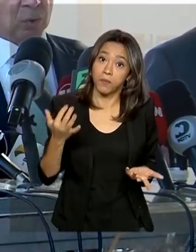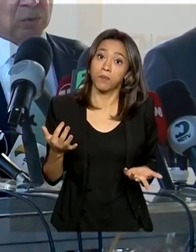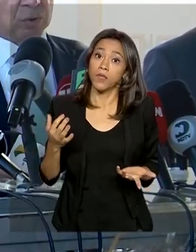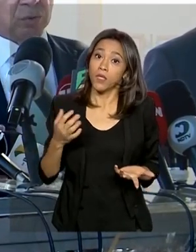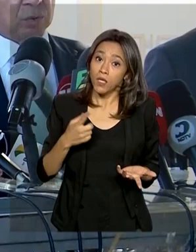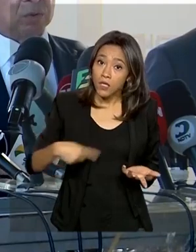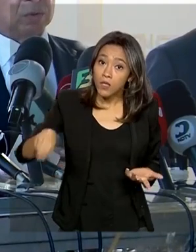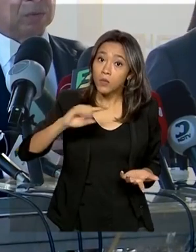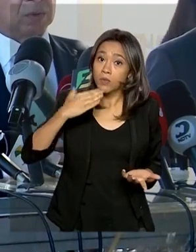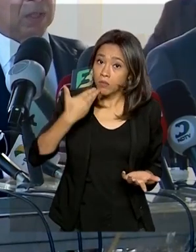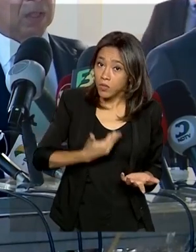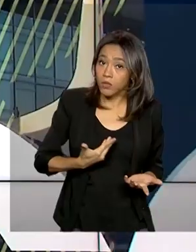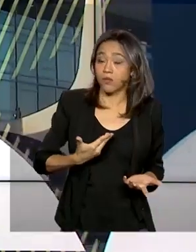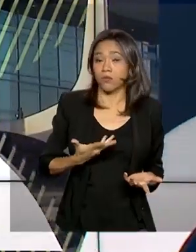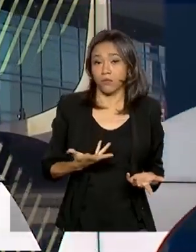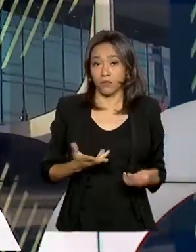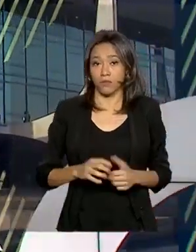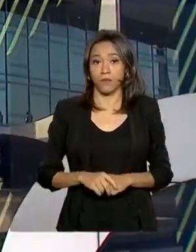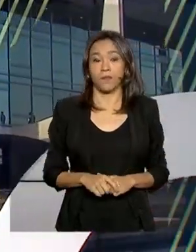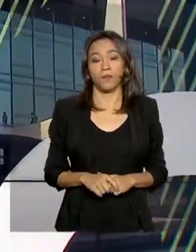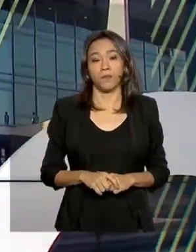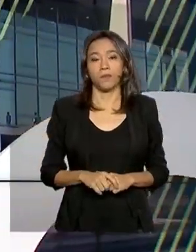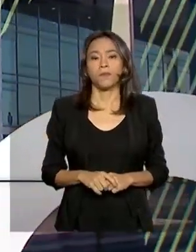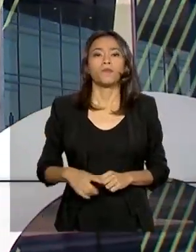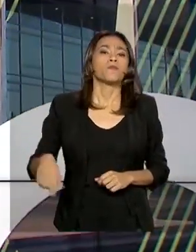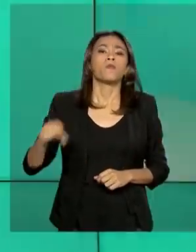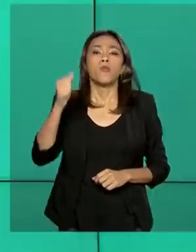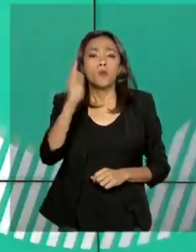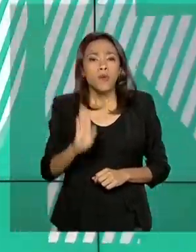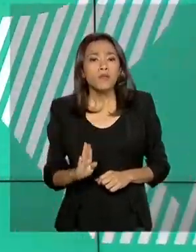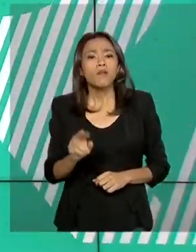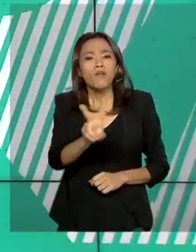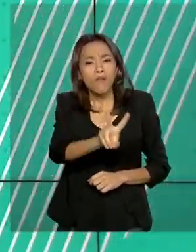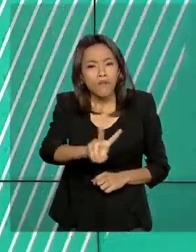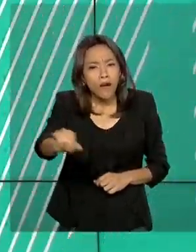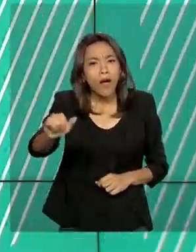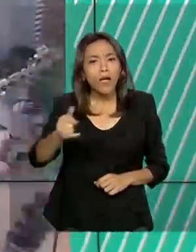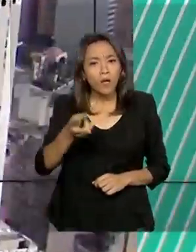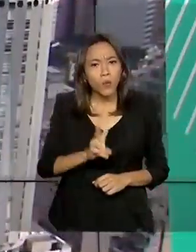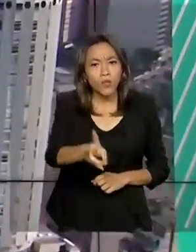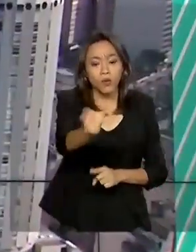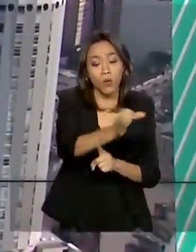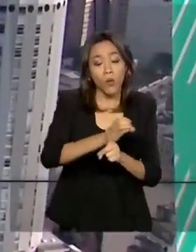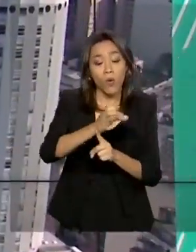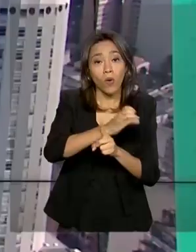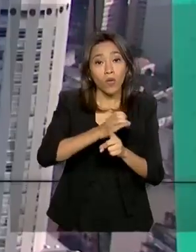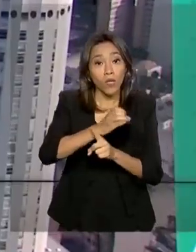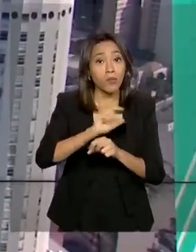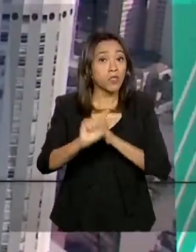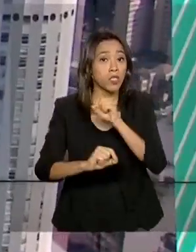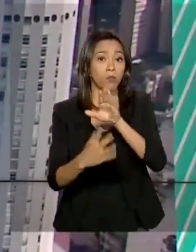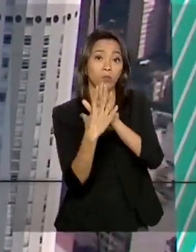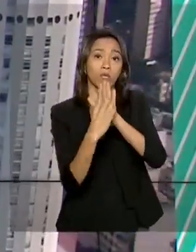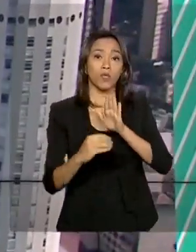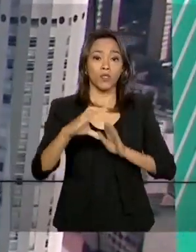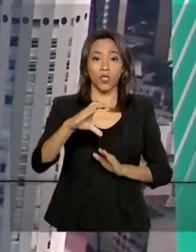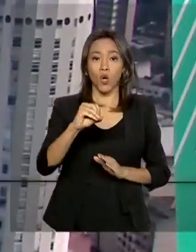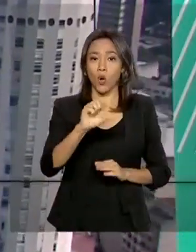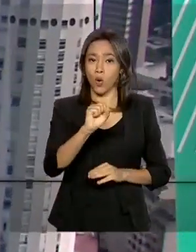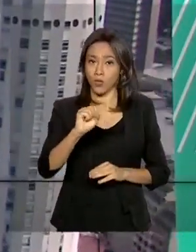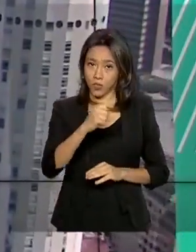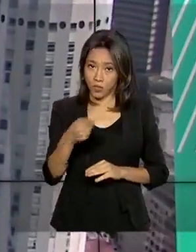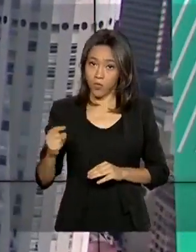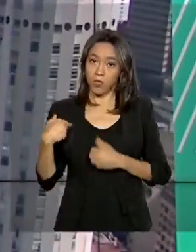pediu a todos estudos. E o Brasil vai seguir com o cronograma das concessões, como informou o ministro